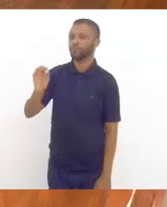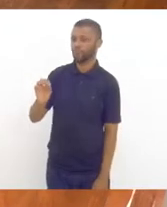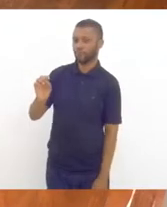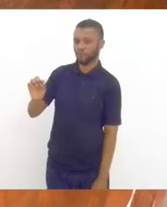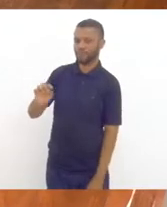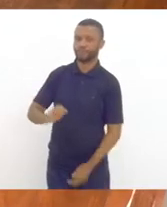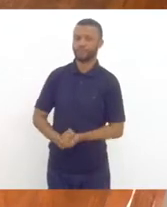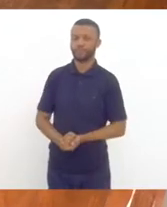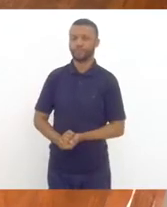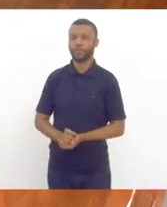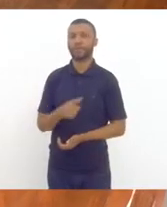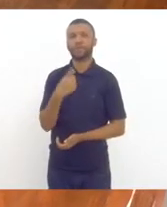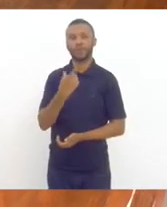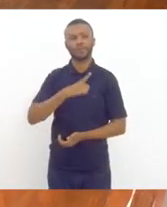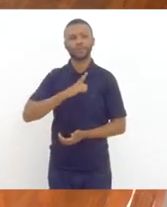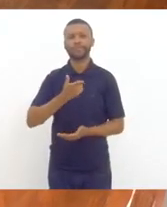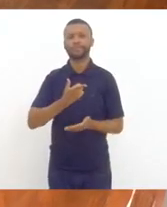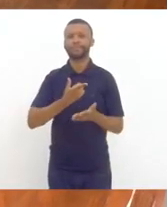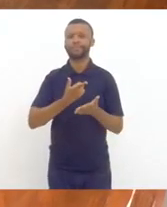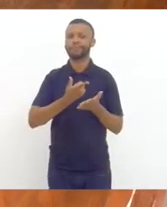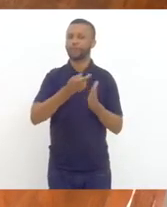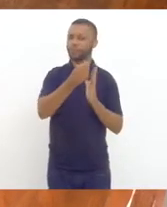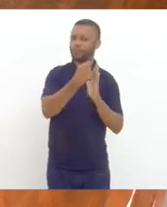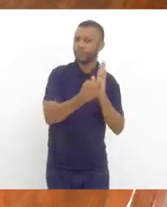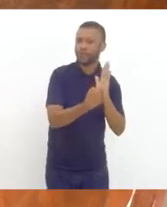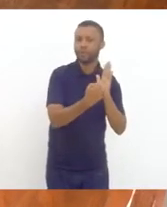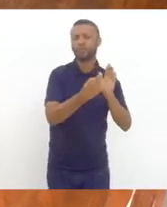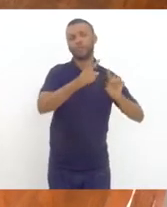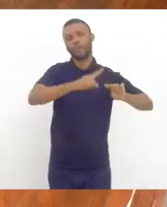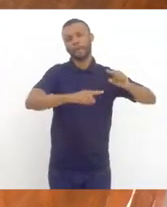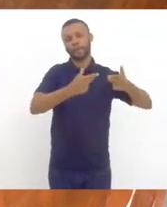material todo que a gente tinha para todos,